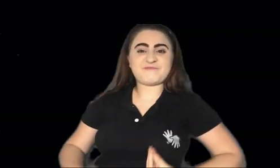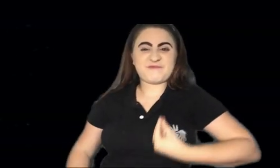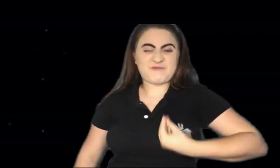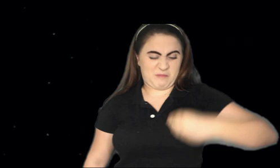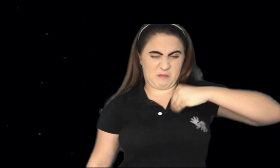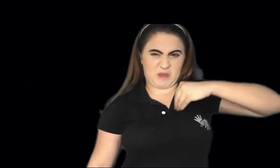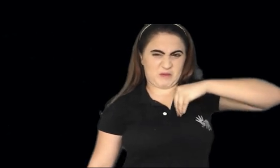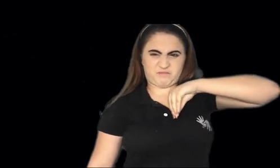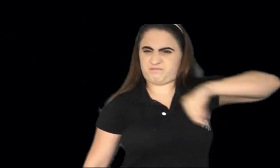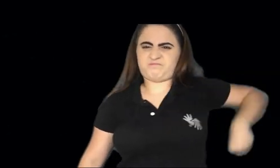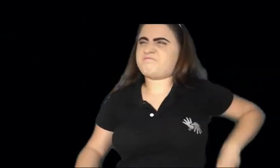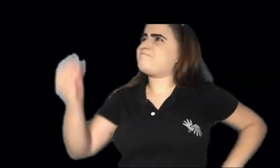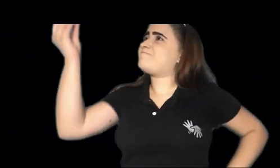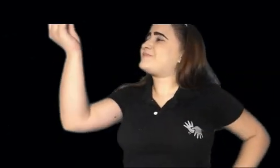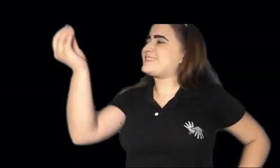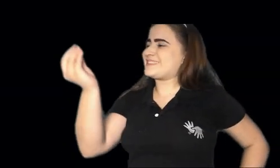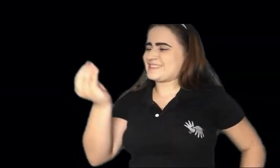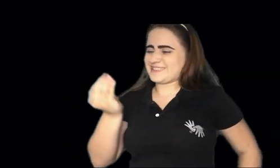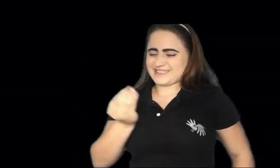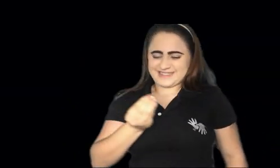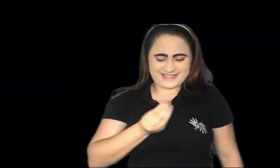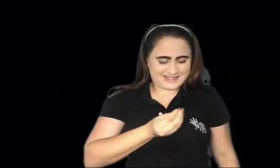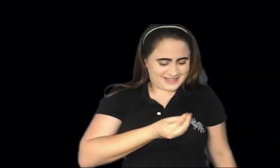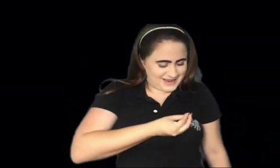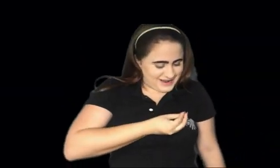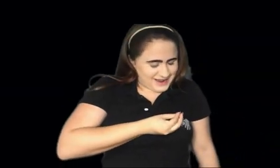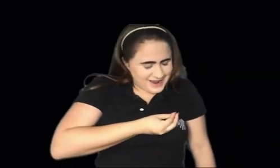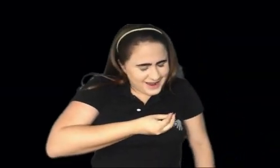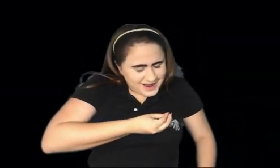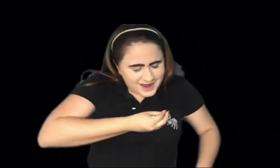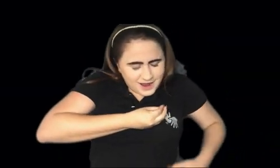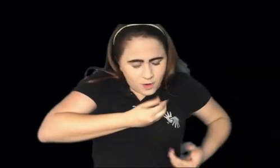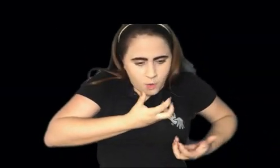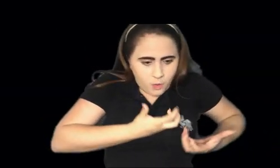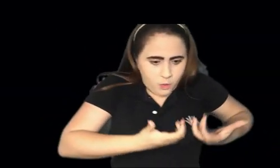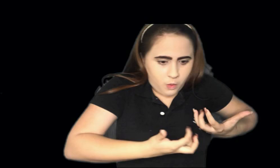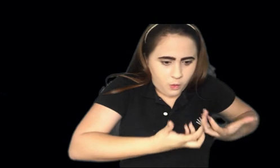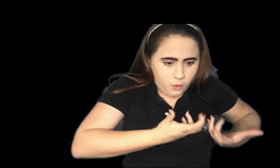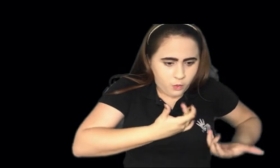Eu quero viver algo novo